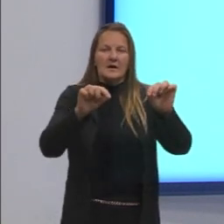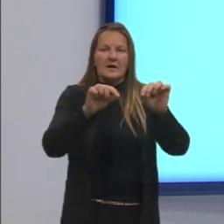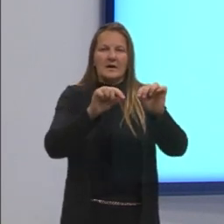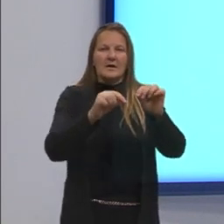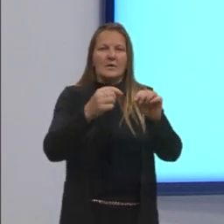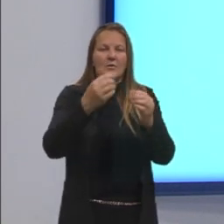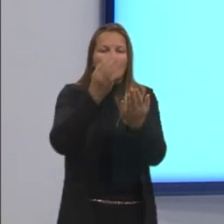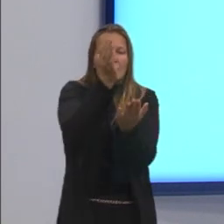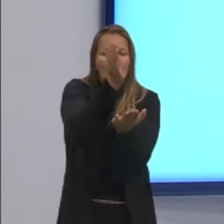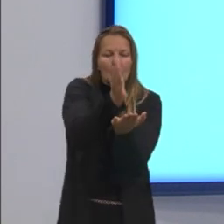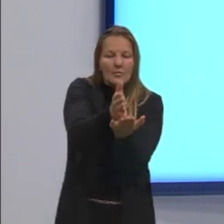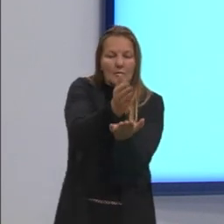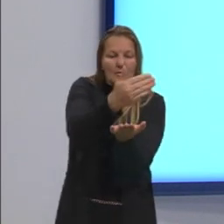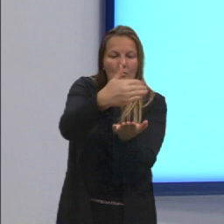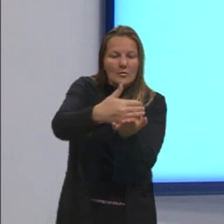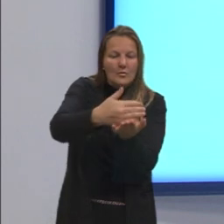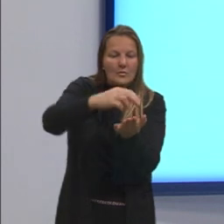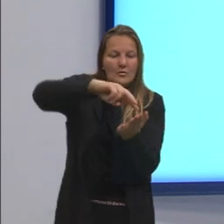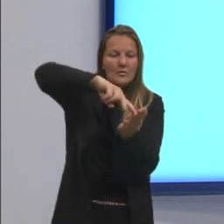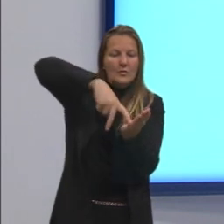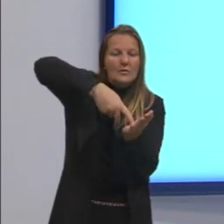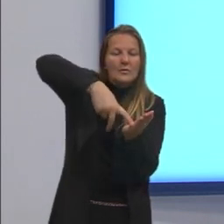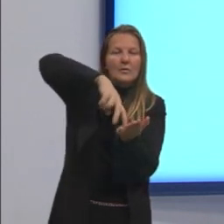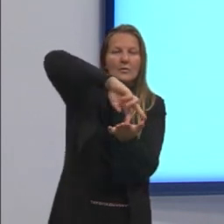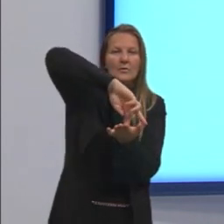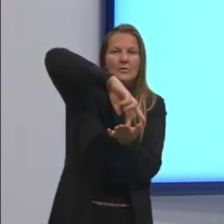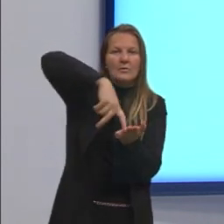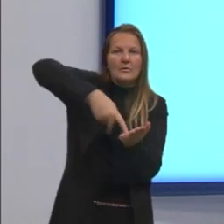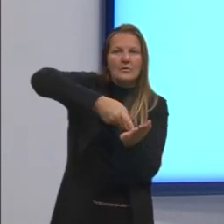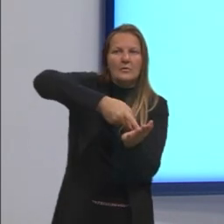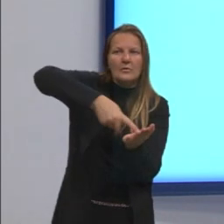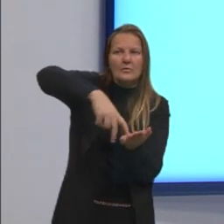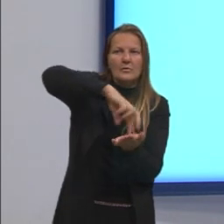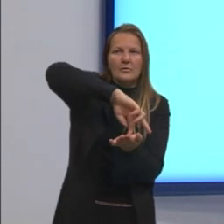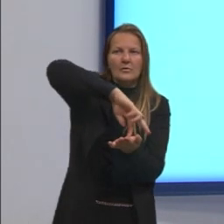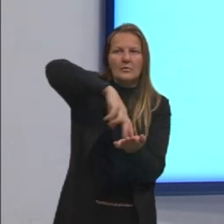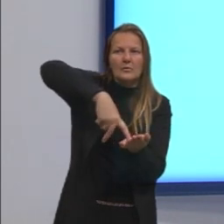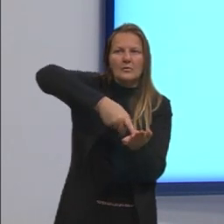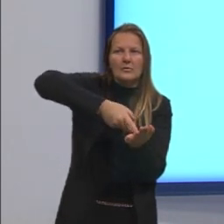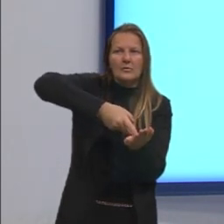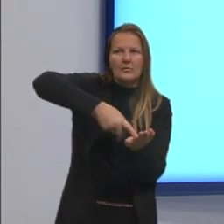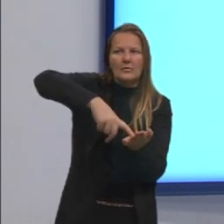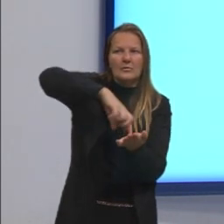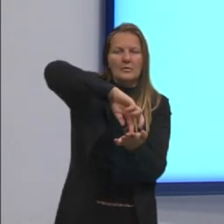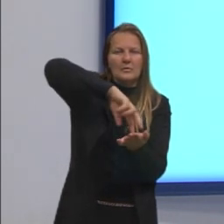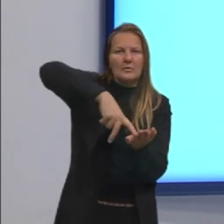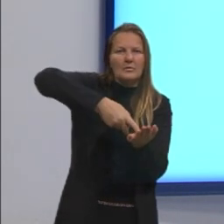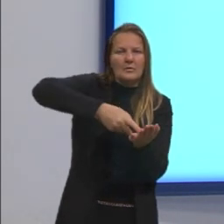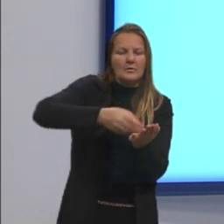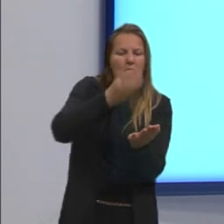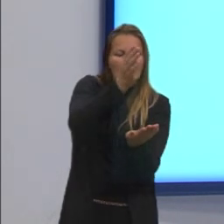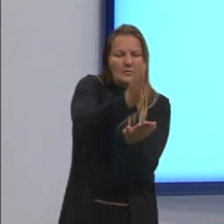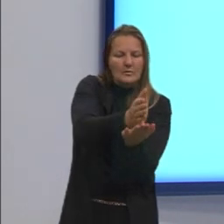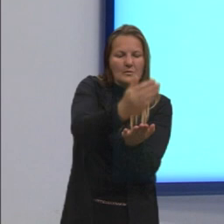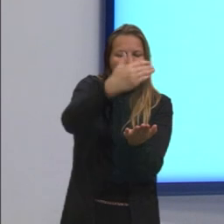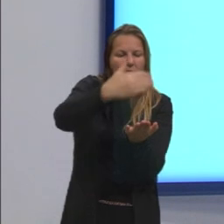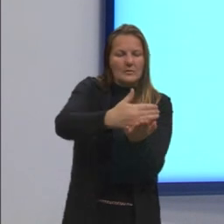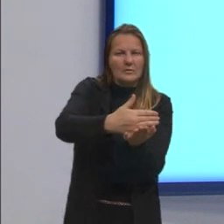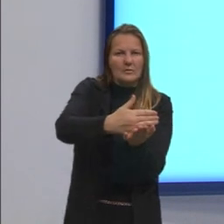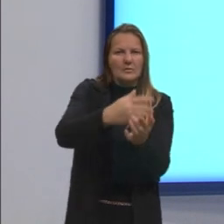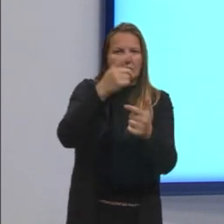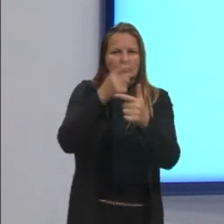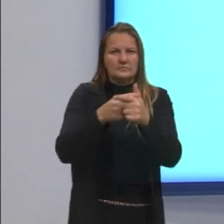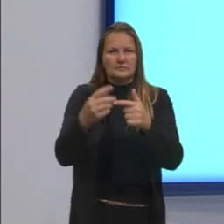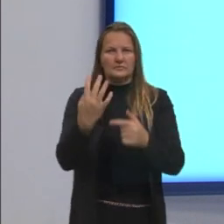quarta parte do Círculo porque seria pegar o círculo por completo calcular a área dele e dividir por quatro